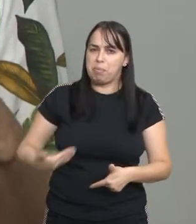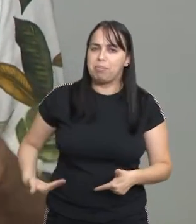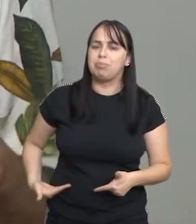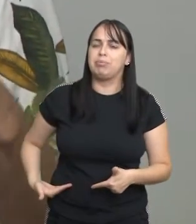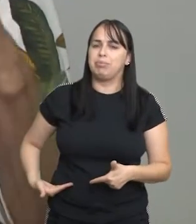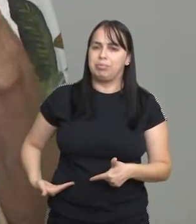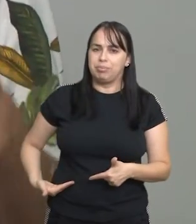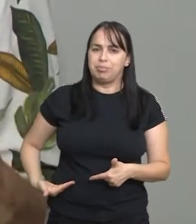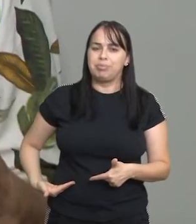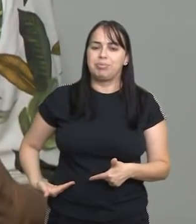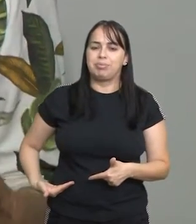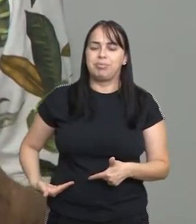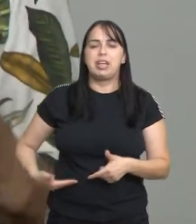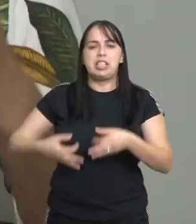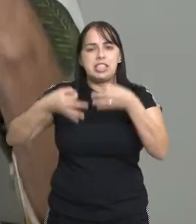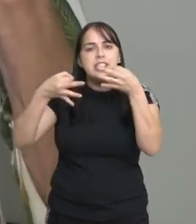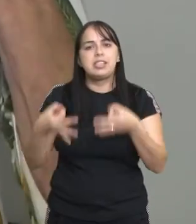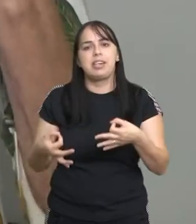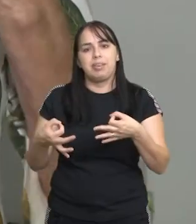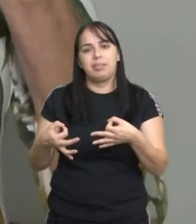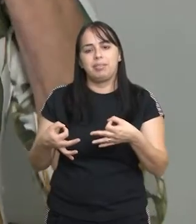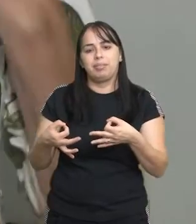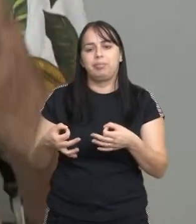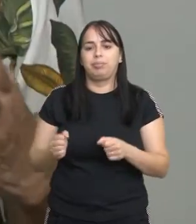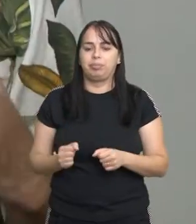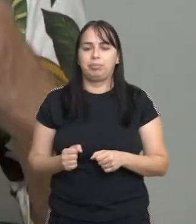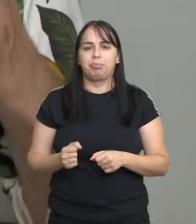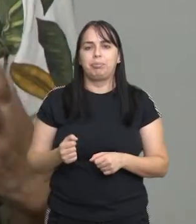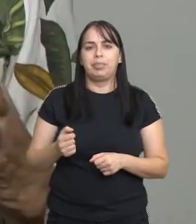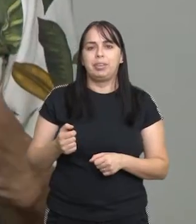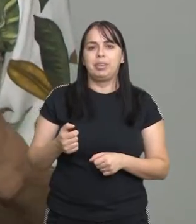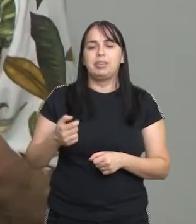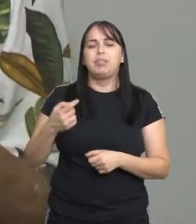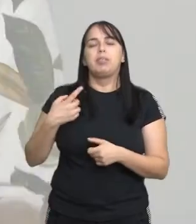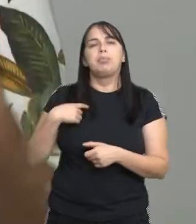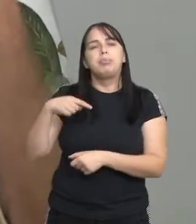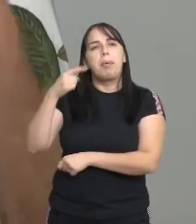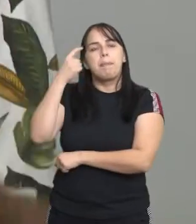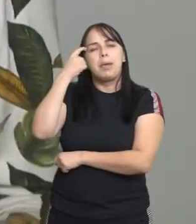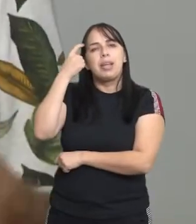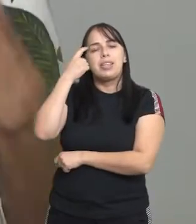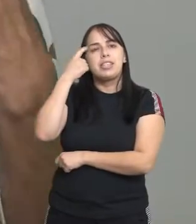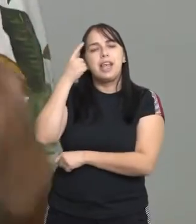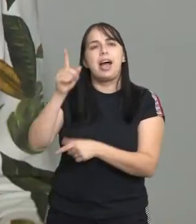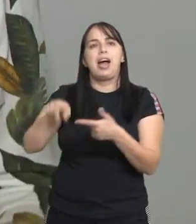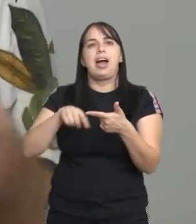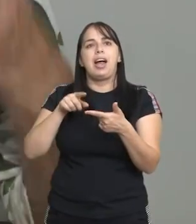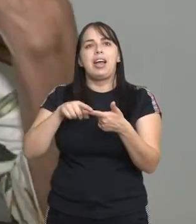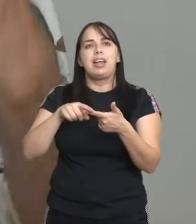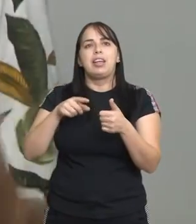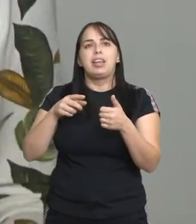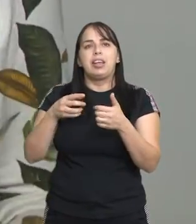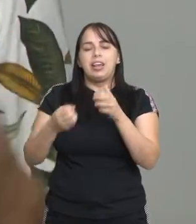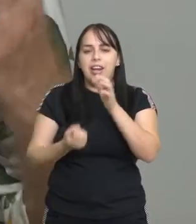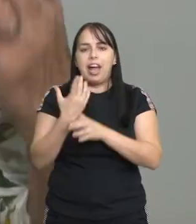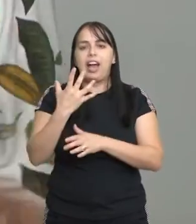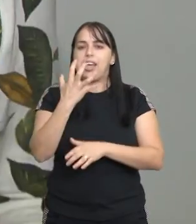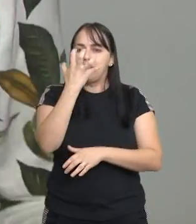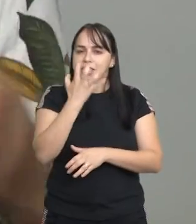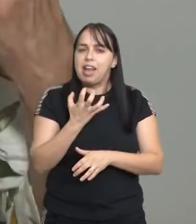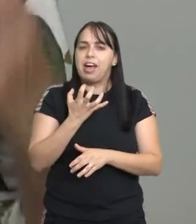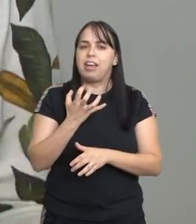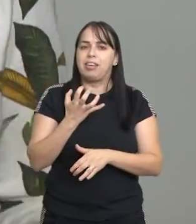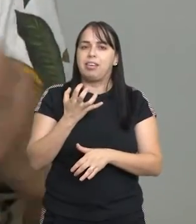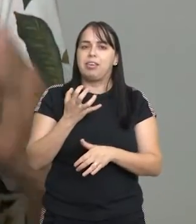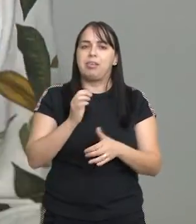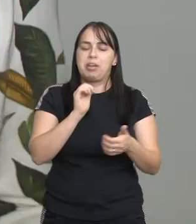avançar em políticas eficazes de fato. Vou pensar muito seriamente, cobrar muito